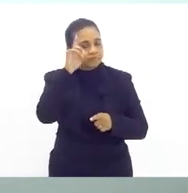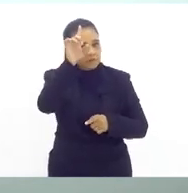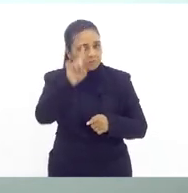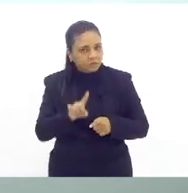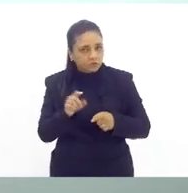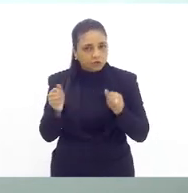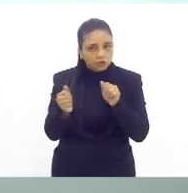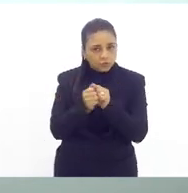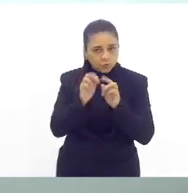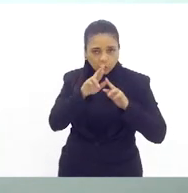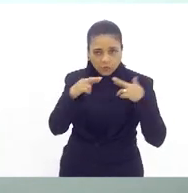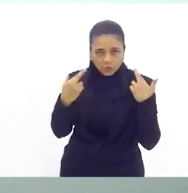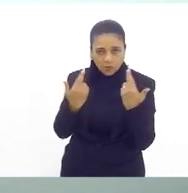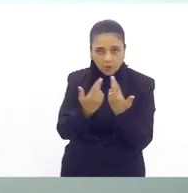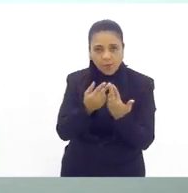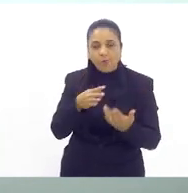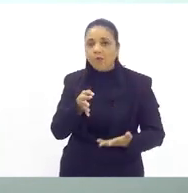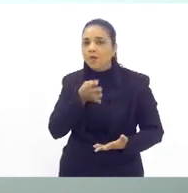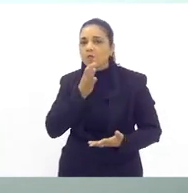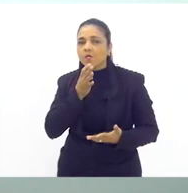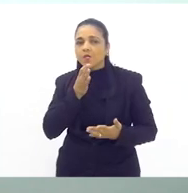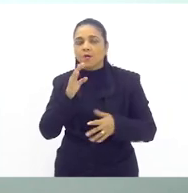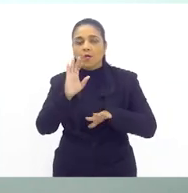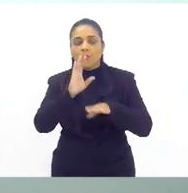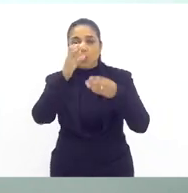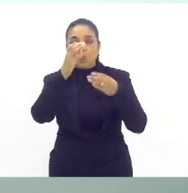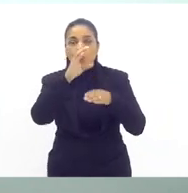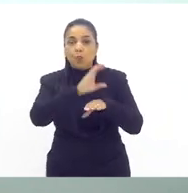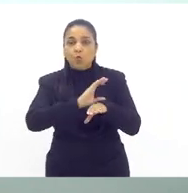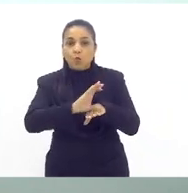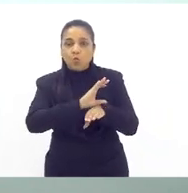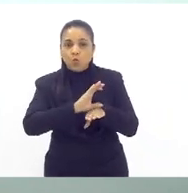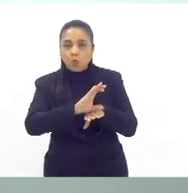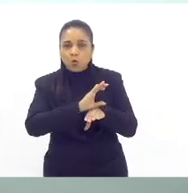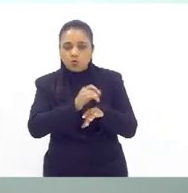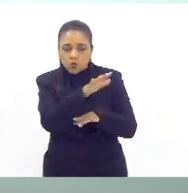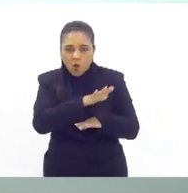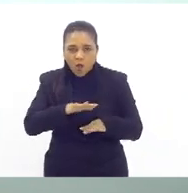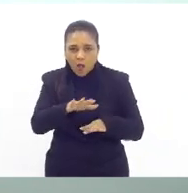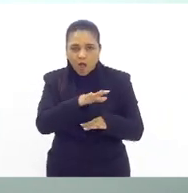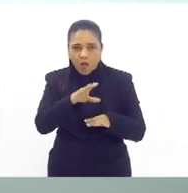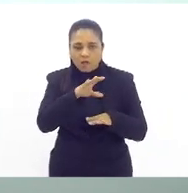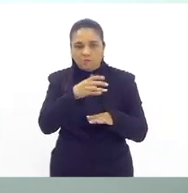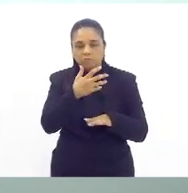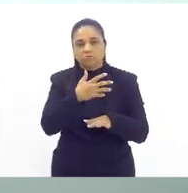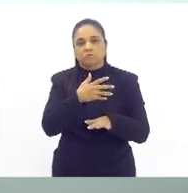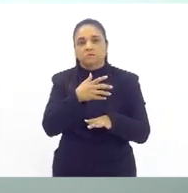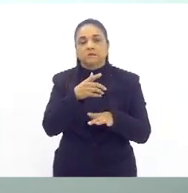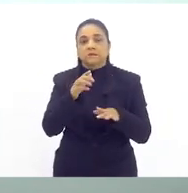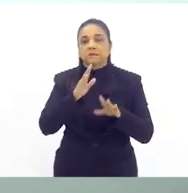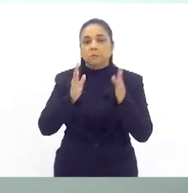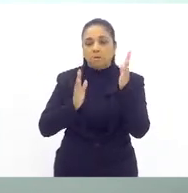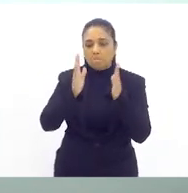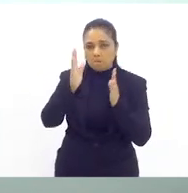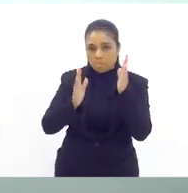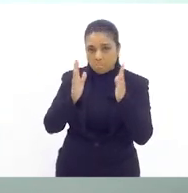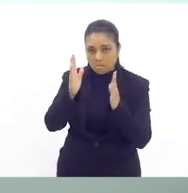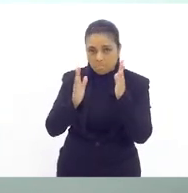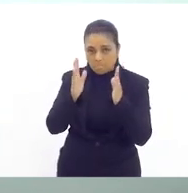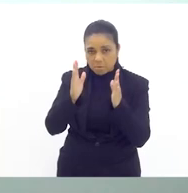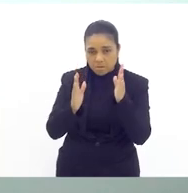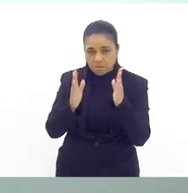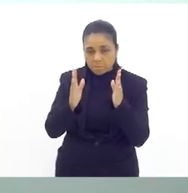a renovação de reconhecimento dos cursos da área e nesses momentos principalmente a gente está revendo